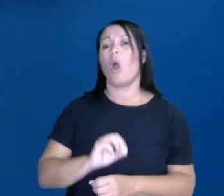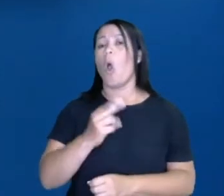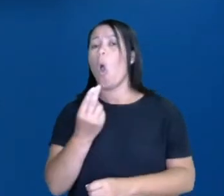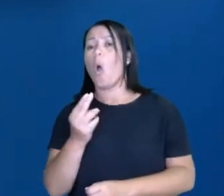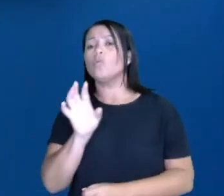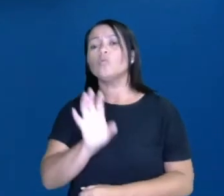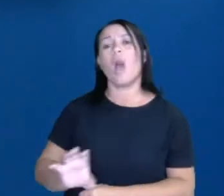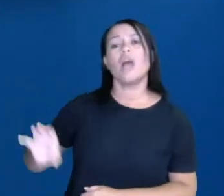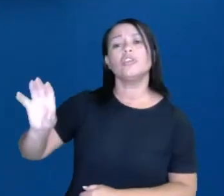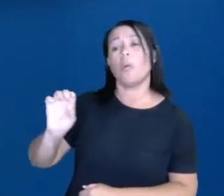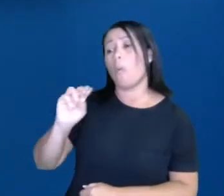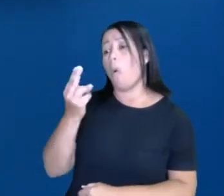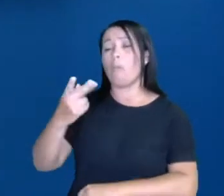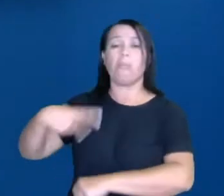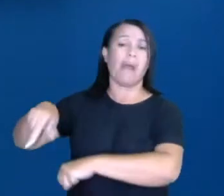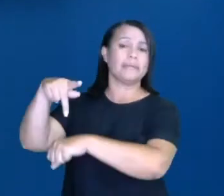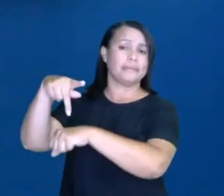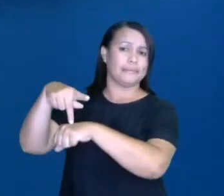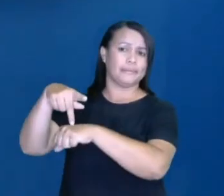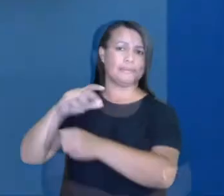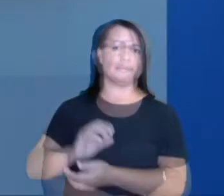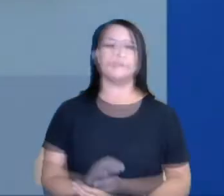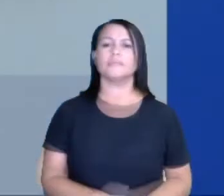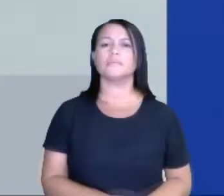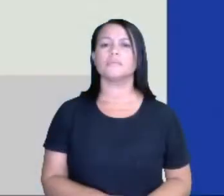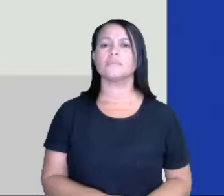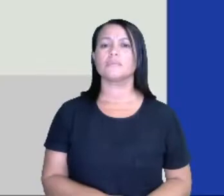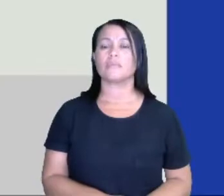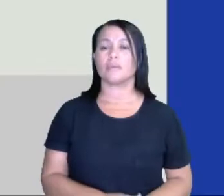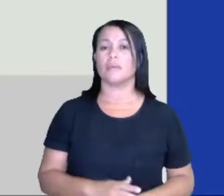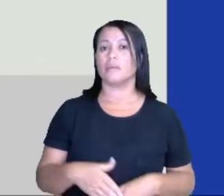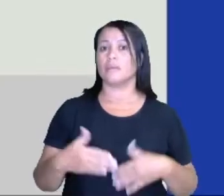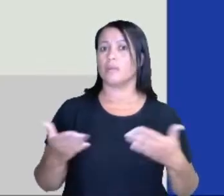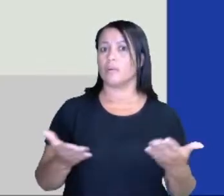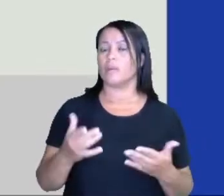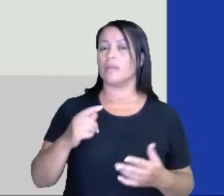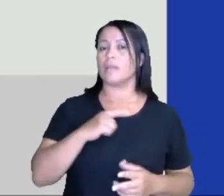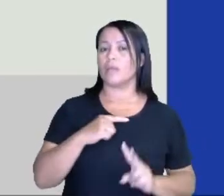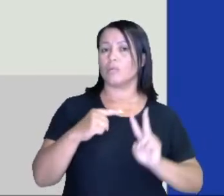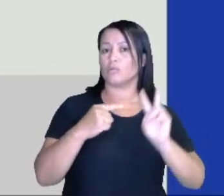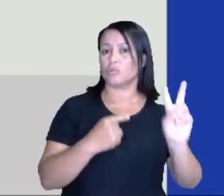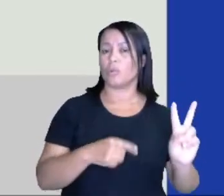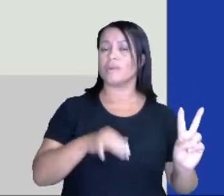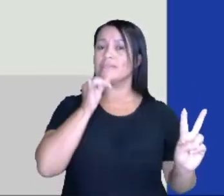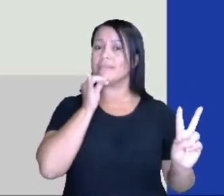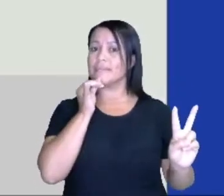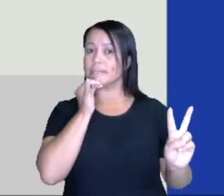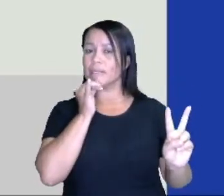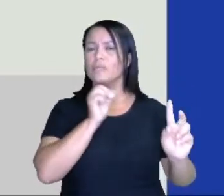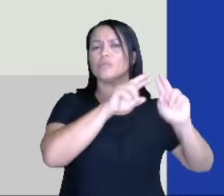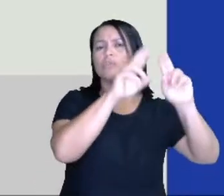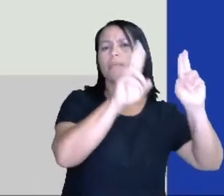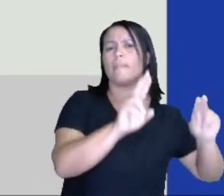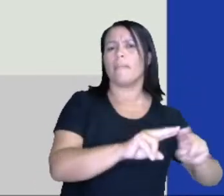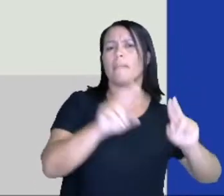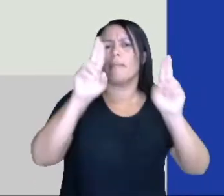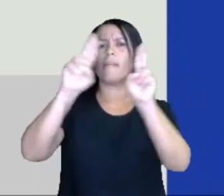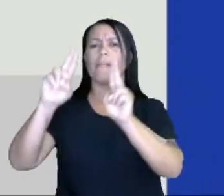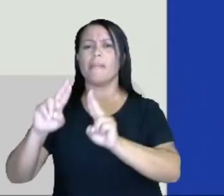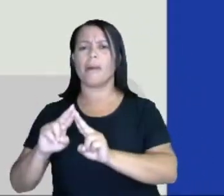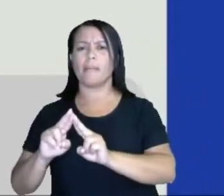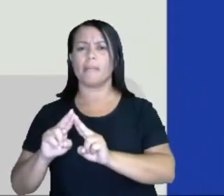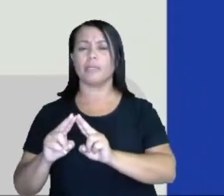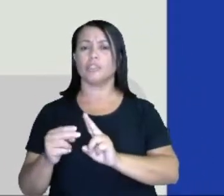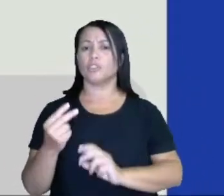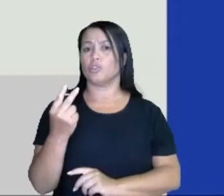numa região ou num país. Aqui a gente tem dois exemplos de mapas,